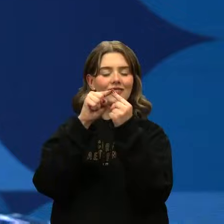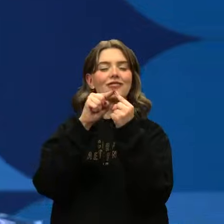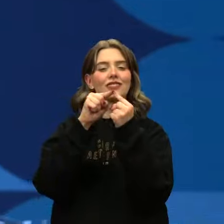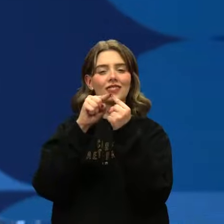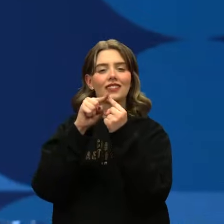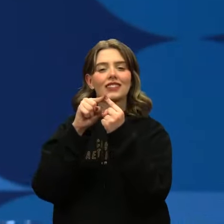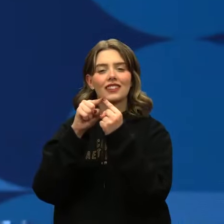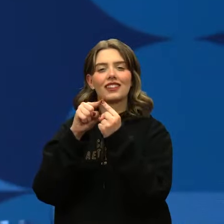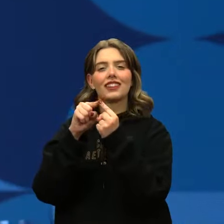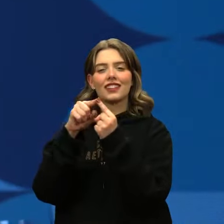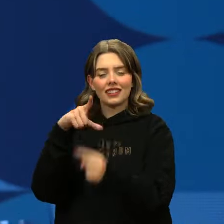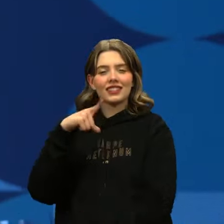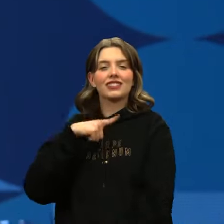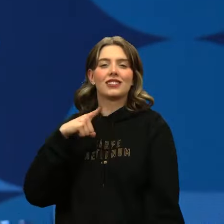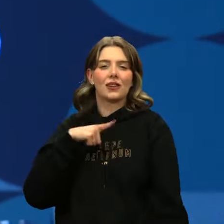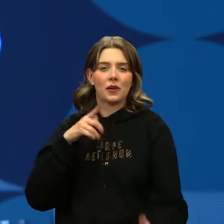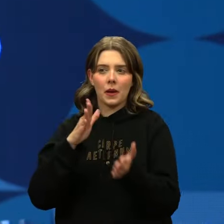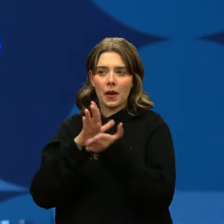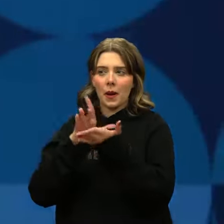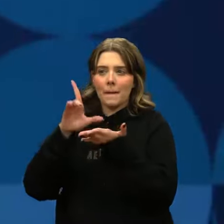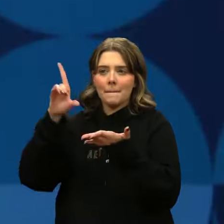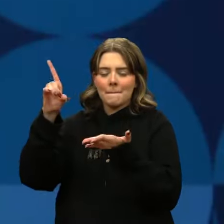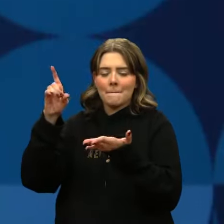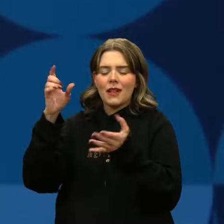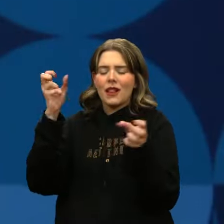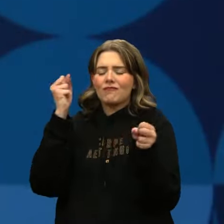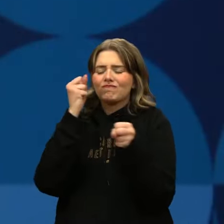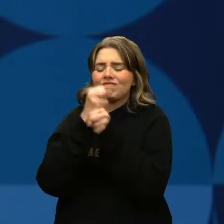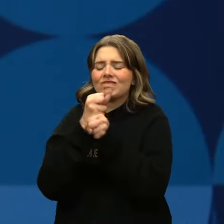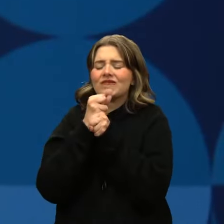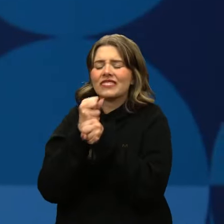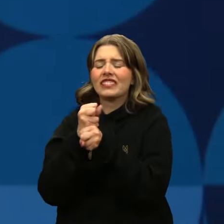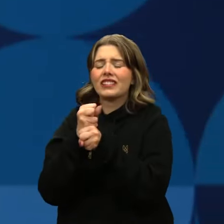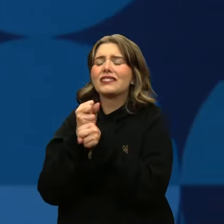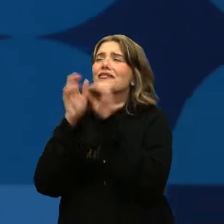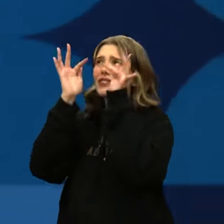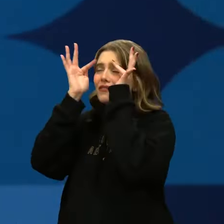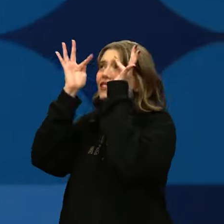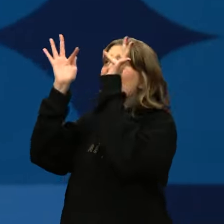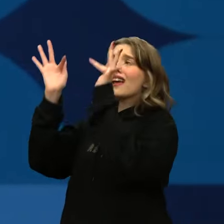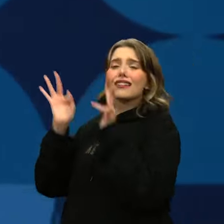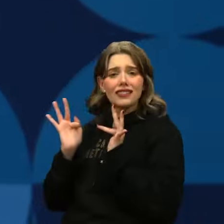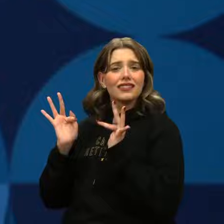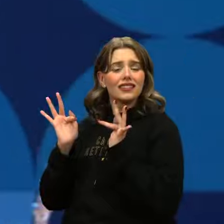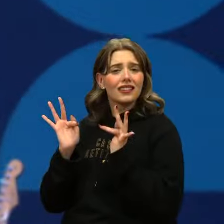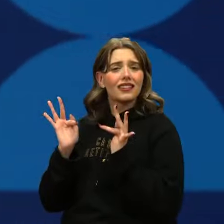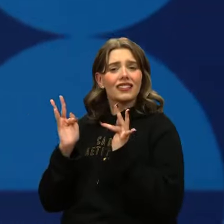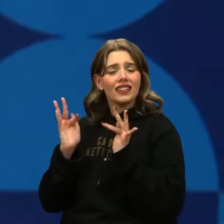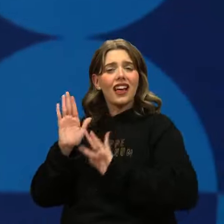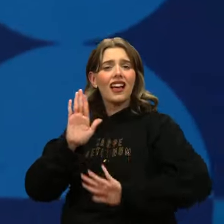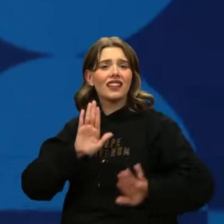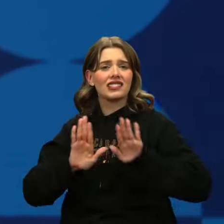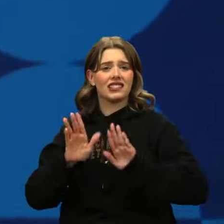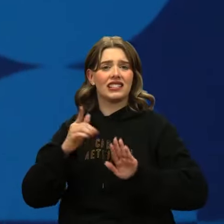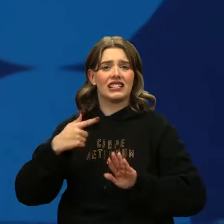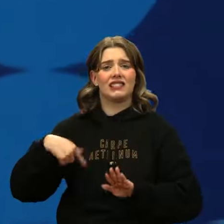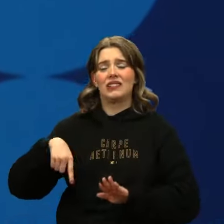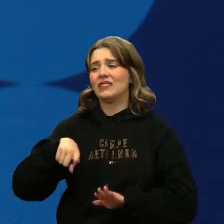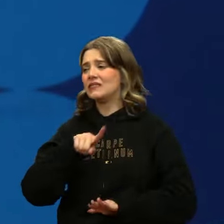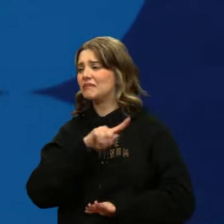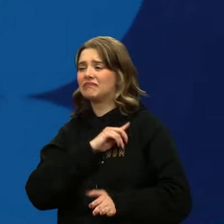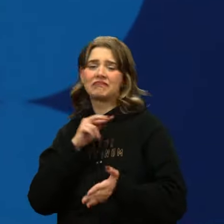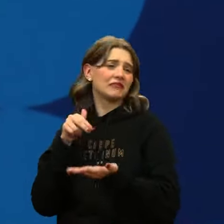guardaram a palavra, eles permaneceram fiéis. E sabe, muitas vezes nós não andamos firmes na